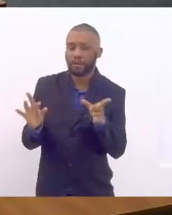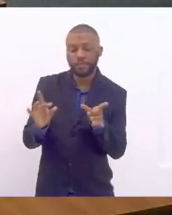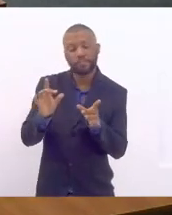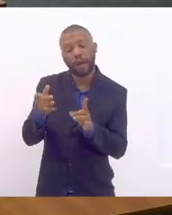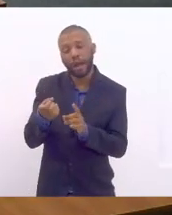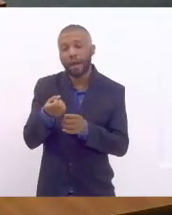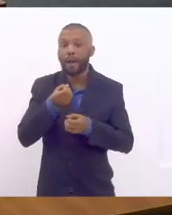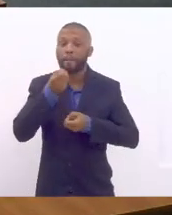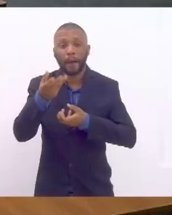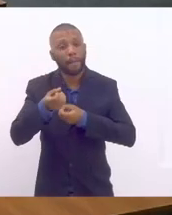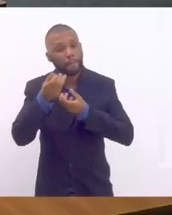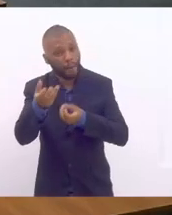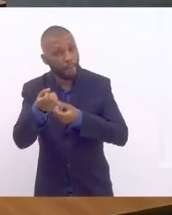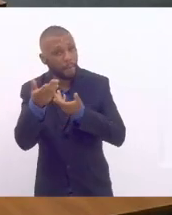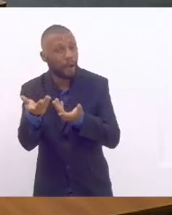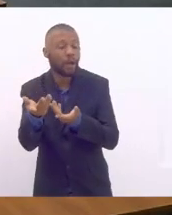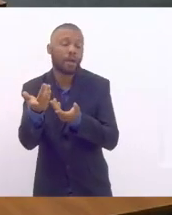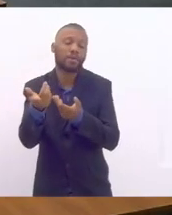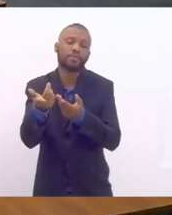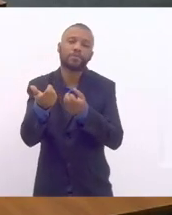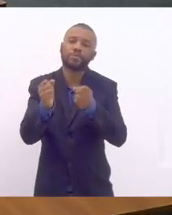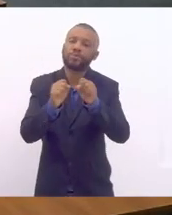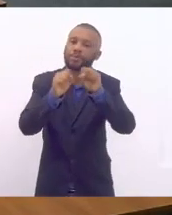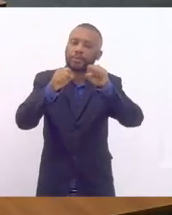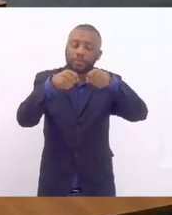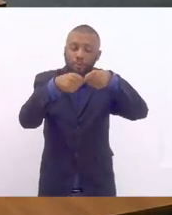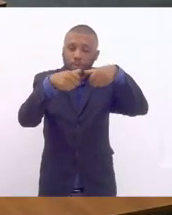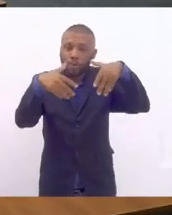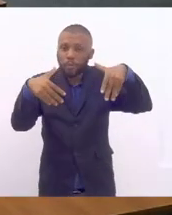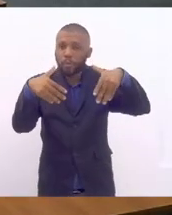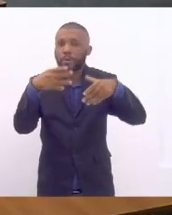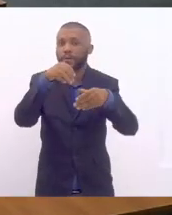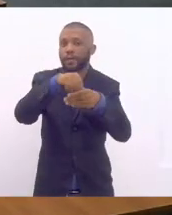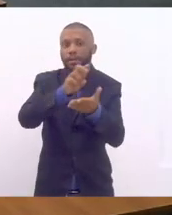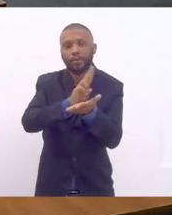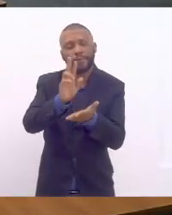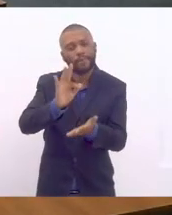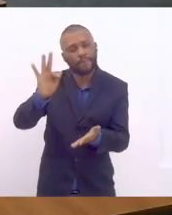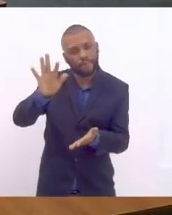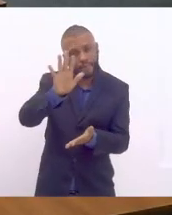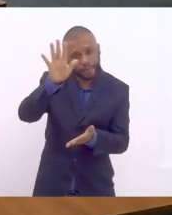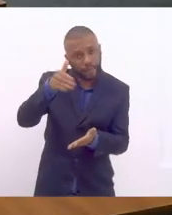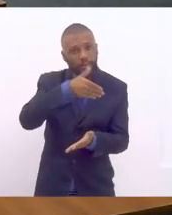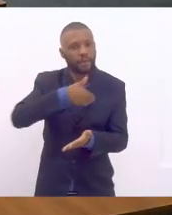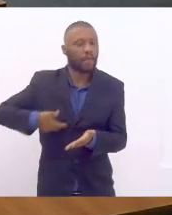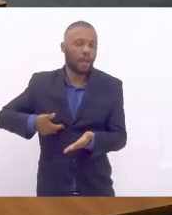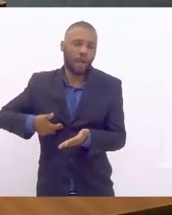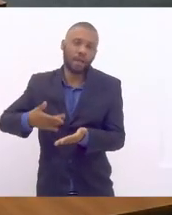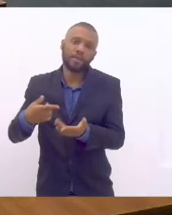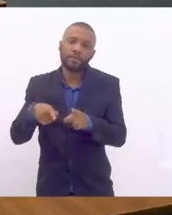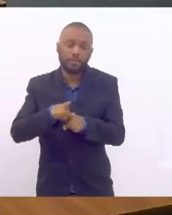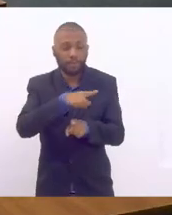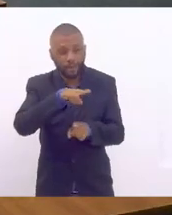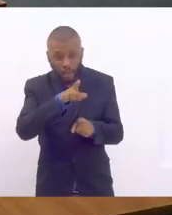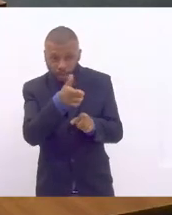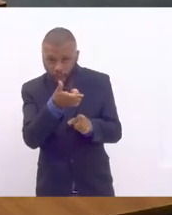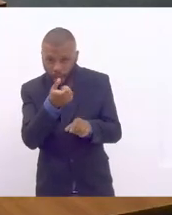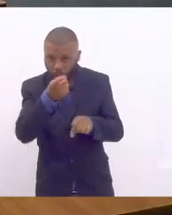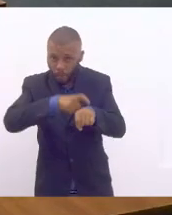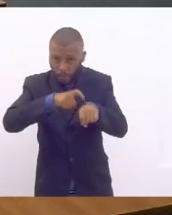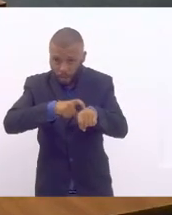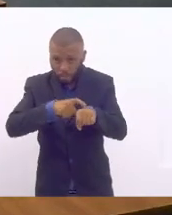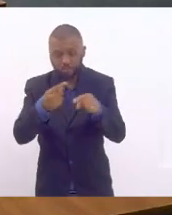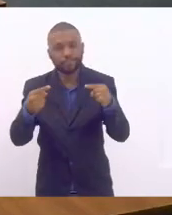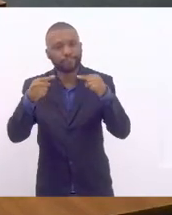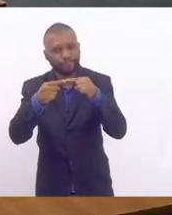trazer algumas informações universidades federais e faremos da palavra quanto para achar mais adequada